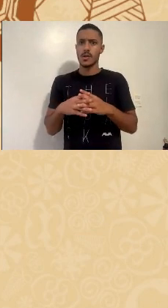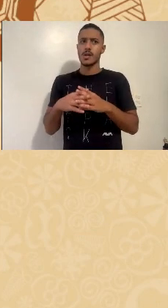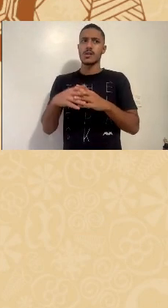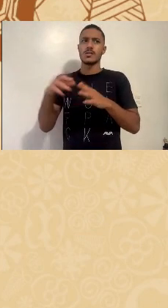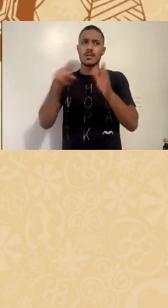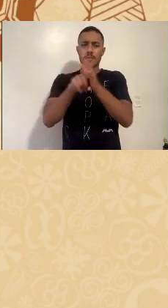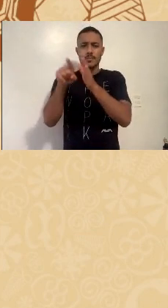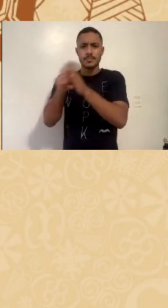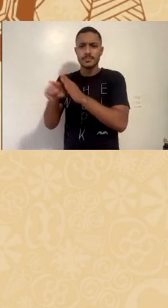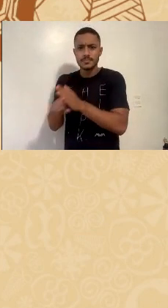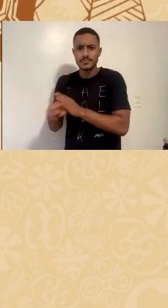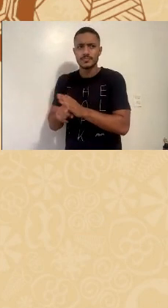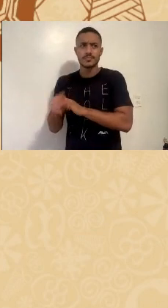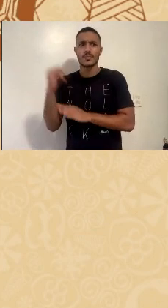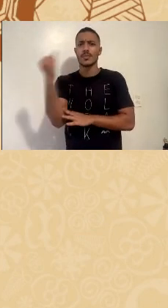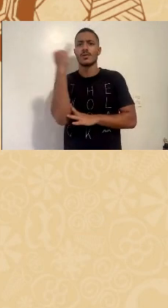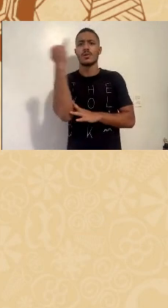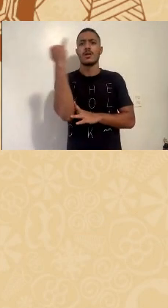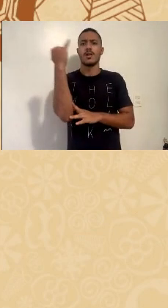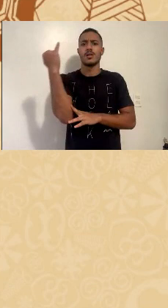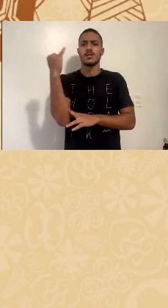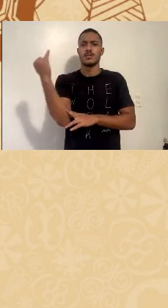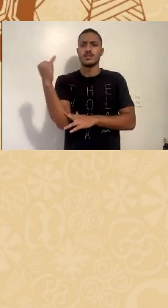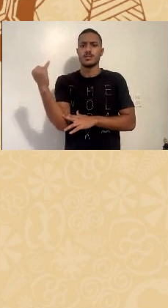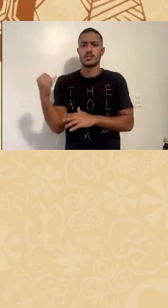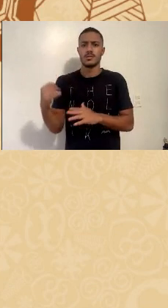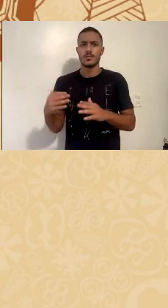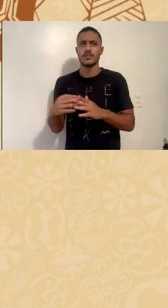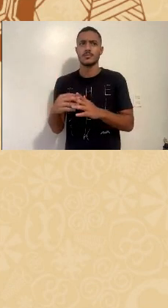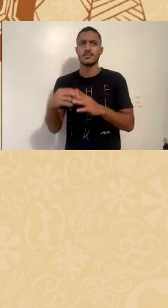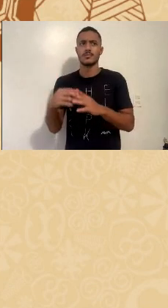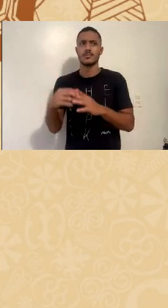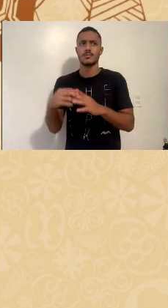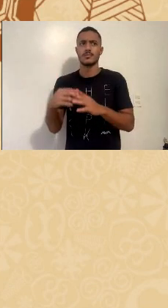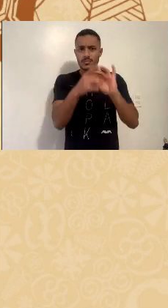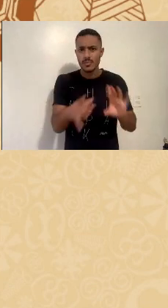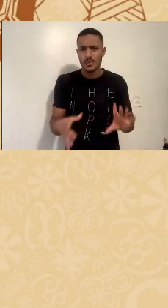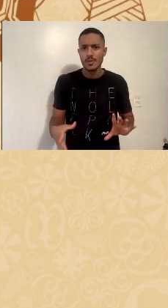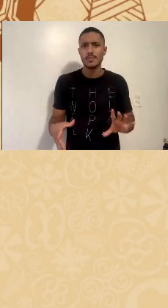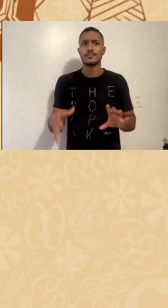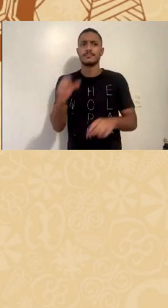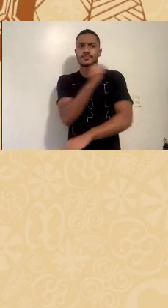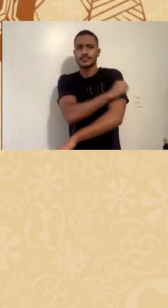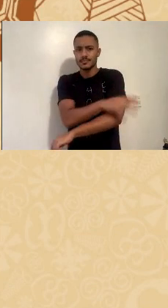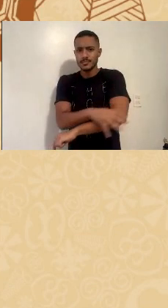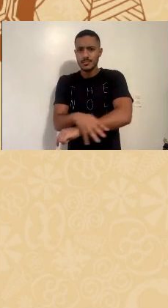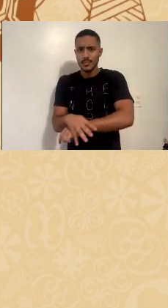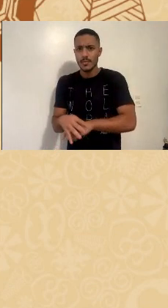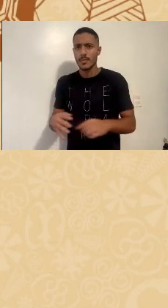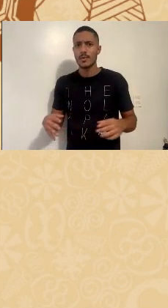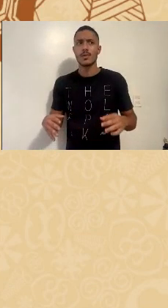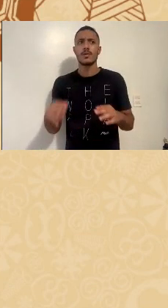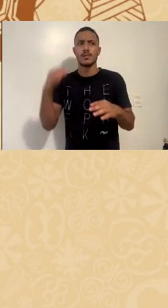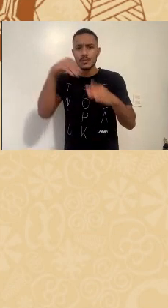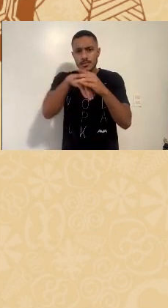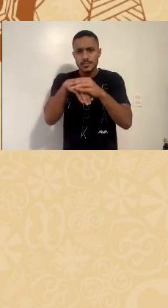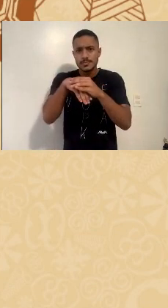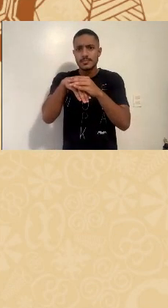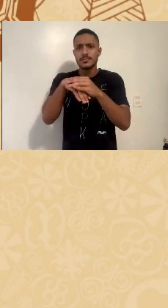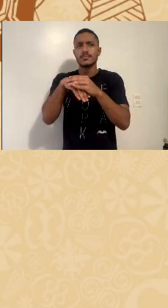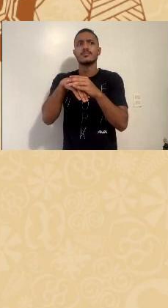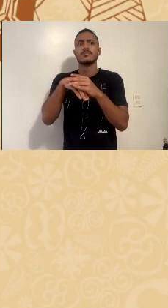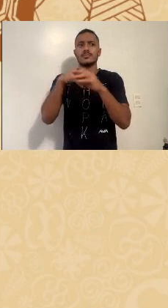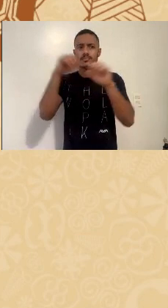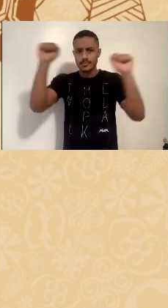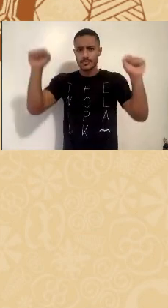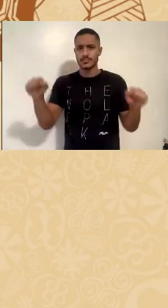instituição e o eixo de relações étnico-raciais do CRPRJ, e a função disso de ser um eixo, disso de ser apartado, e